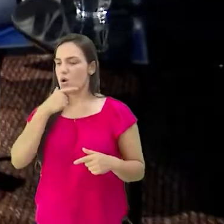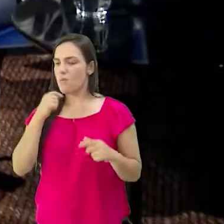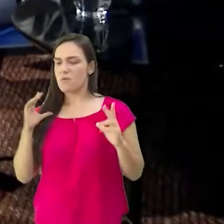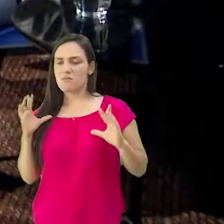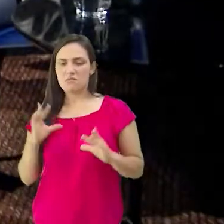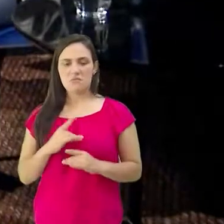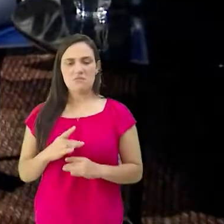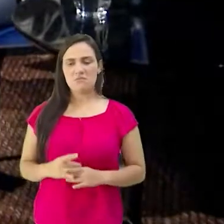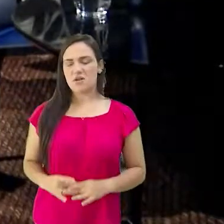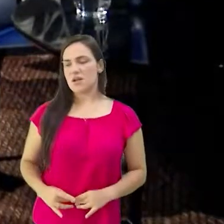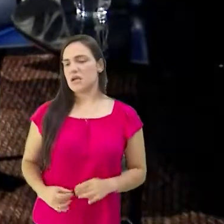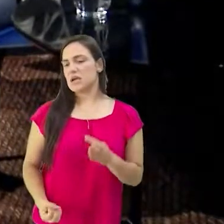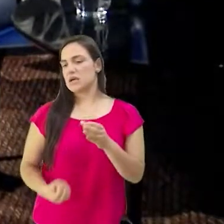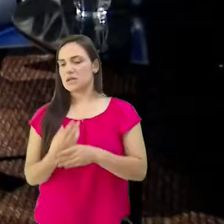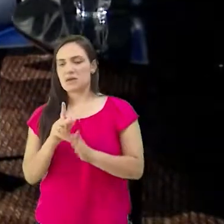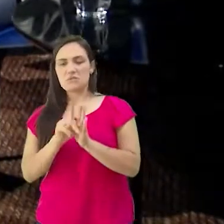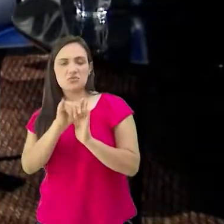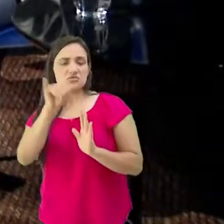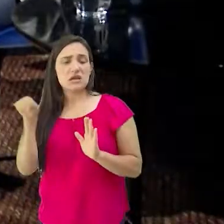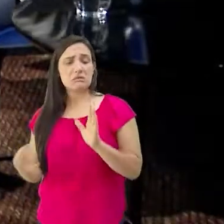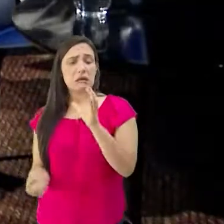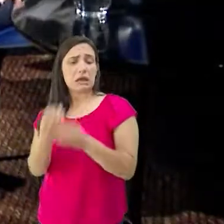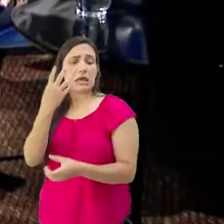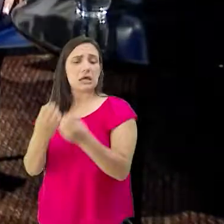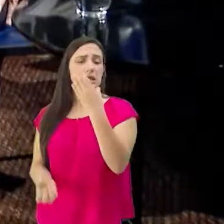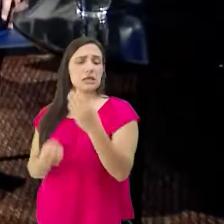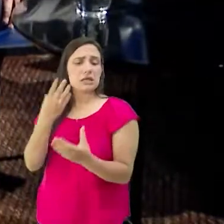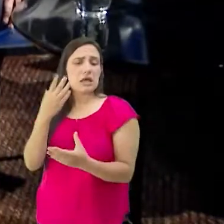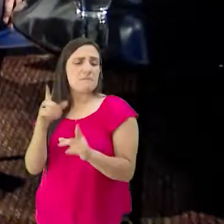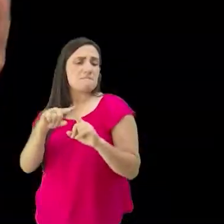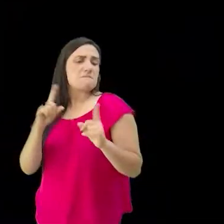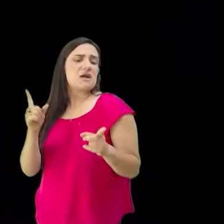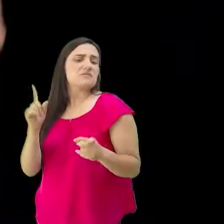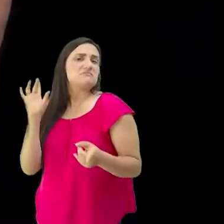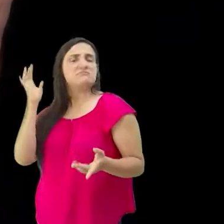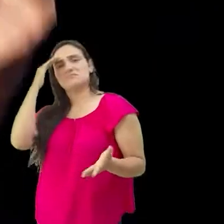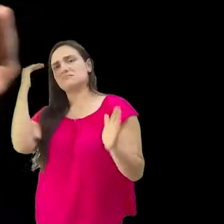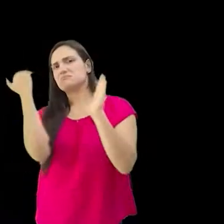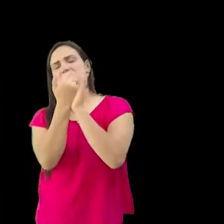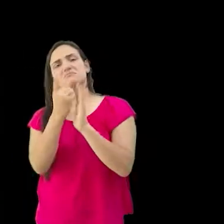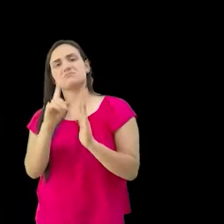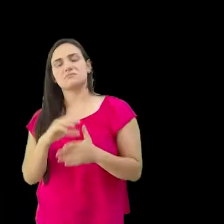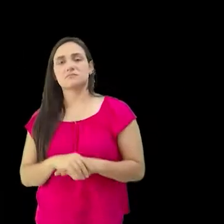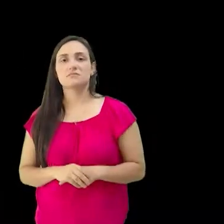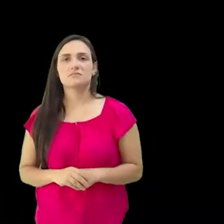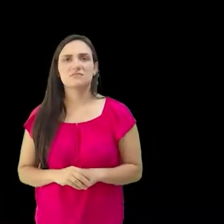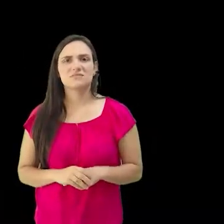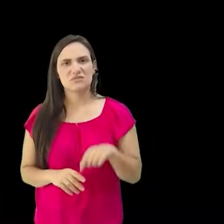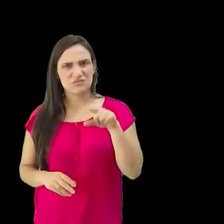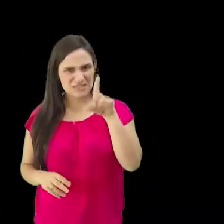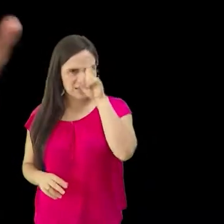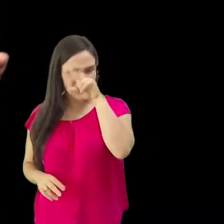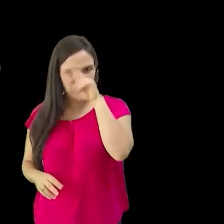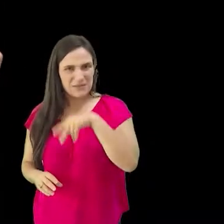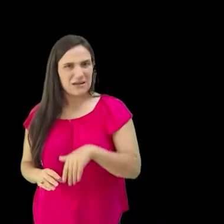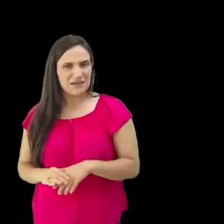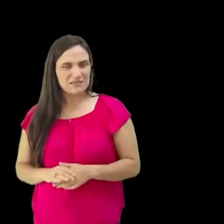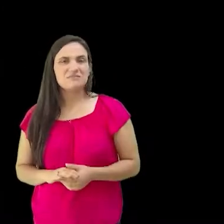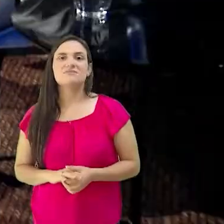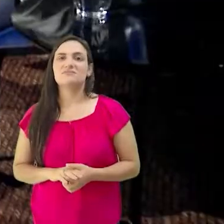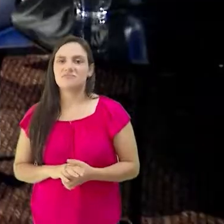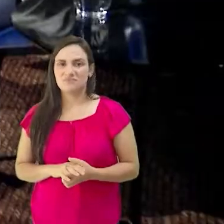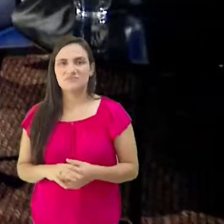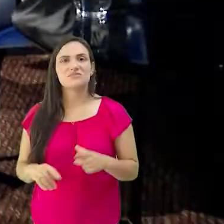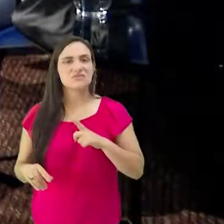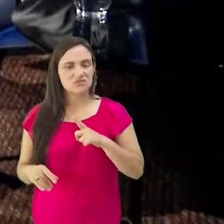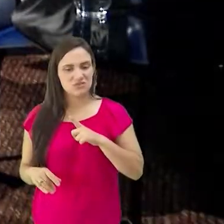dia, fazem tantos projetos, ficam só em teoria. Rapaz, e naquela época o Benê não deixou ir. Não, nem foi o Benê, cara.